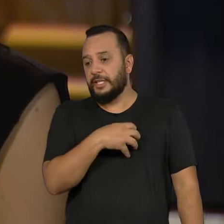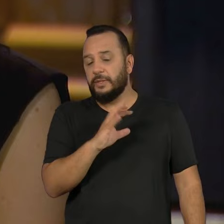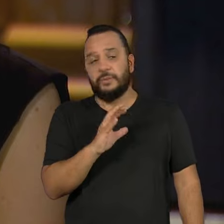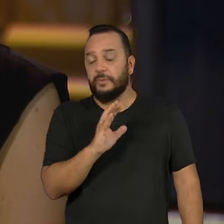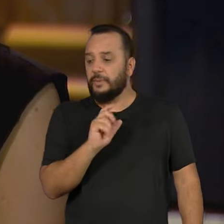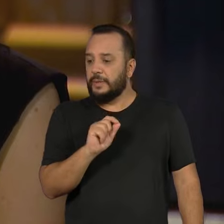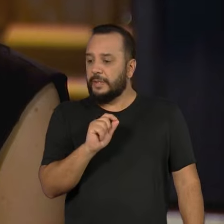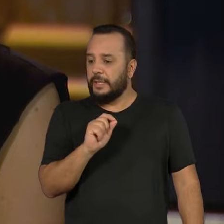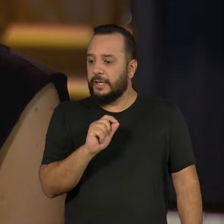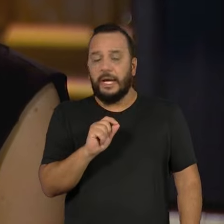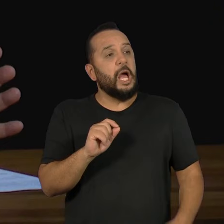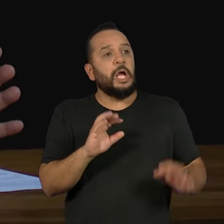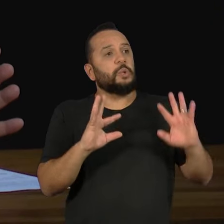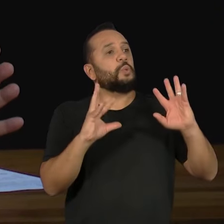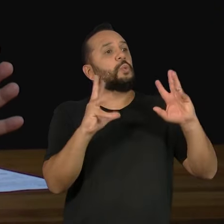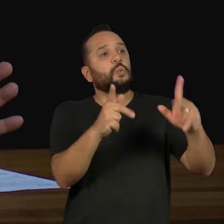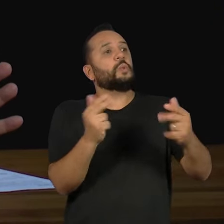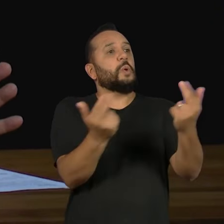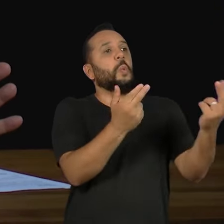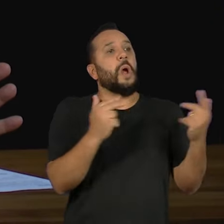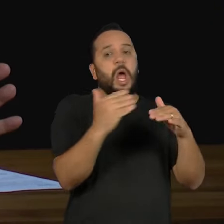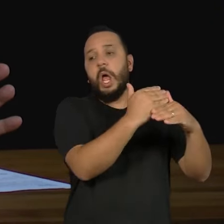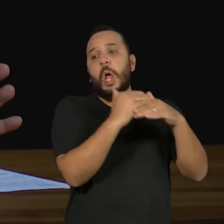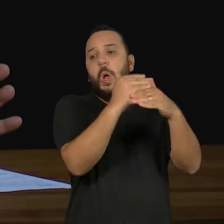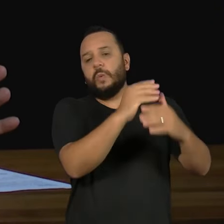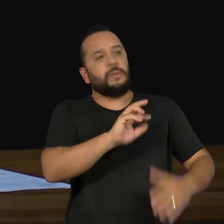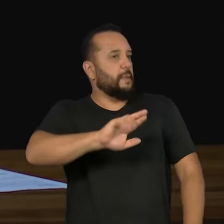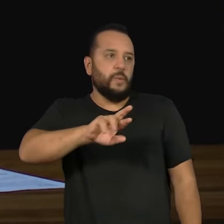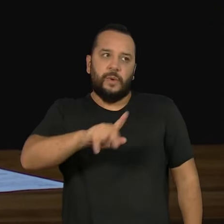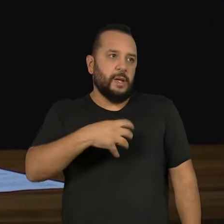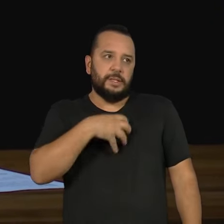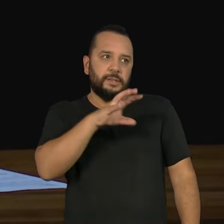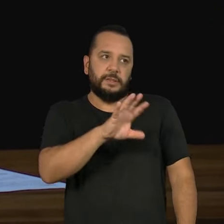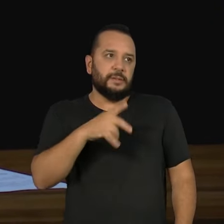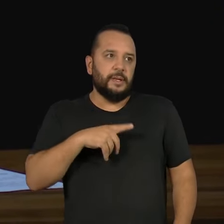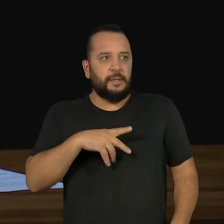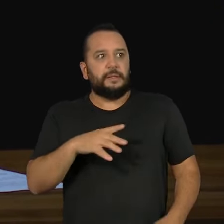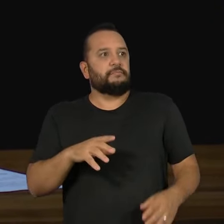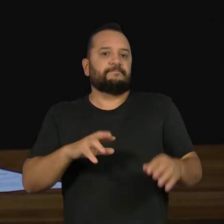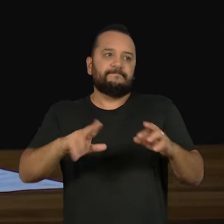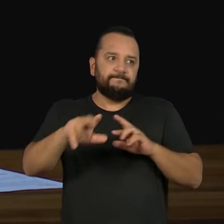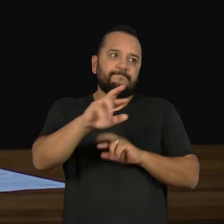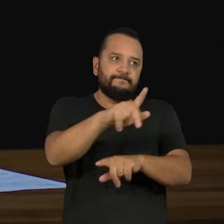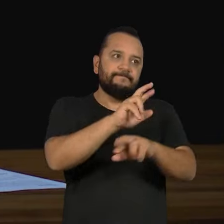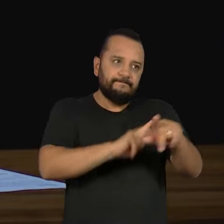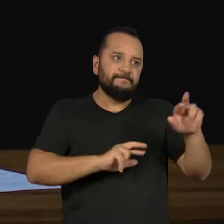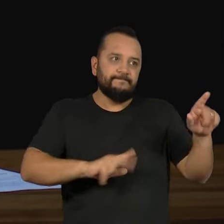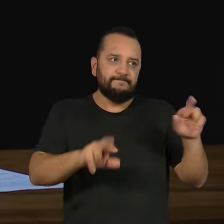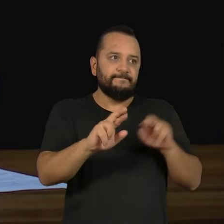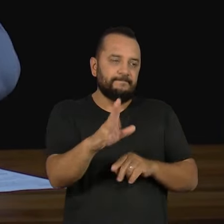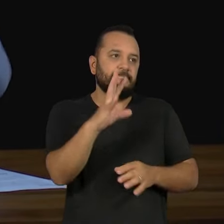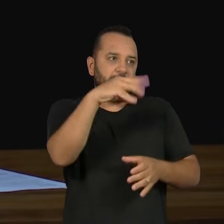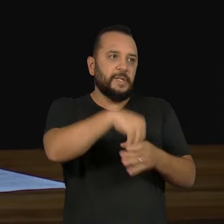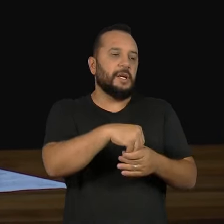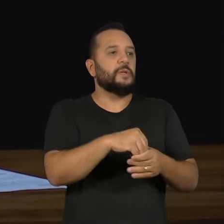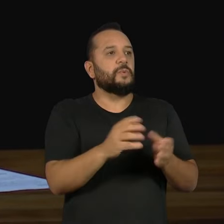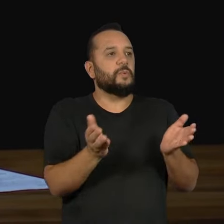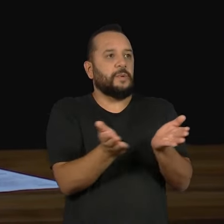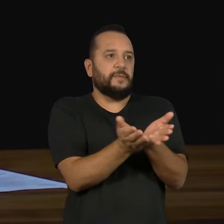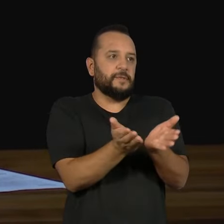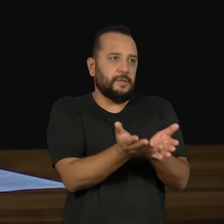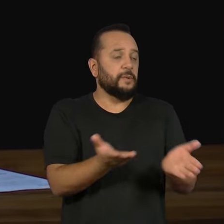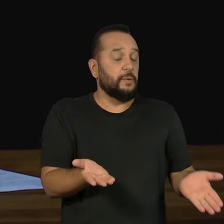mundo num num bloco só e não é assim né Eh por isso que eu acho legal a gente também entender o quanto que